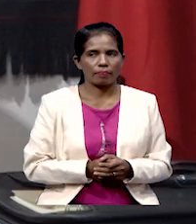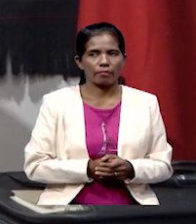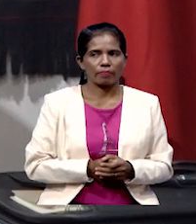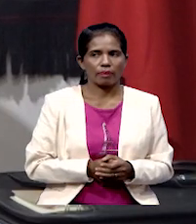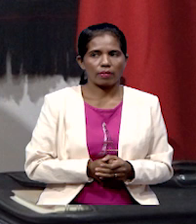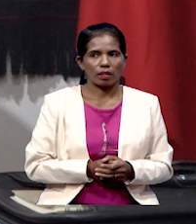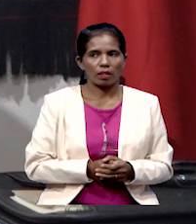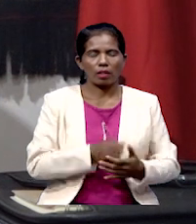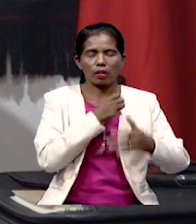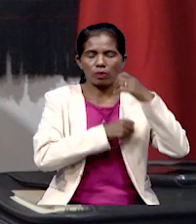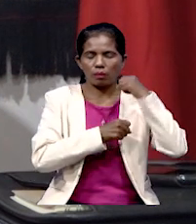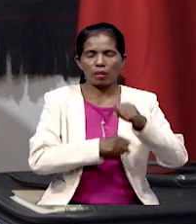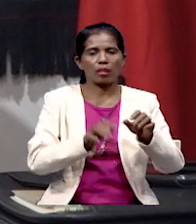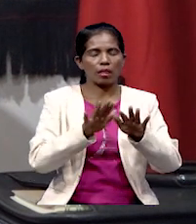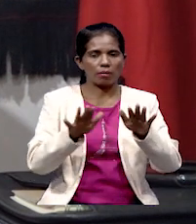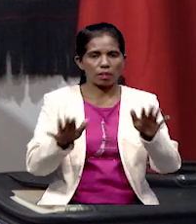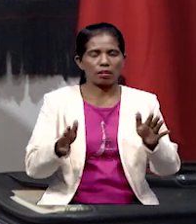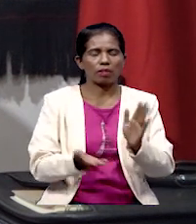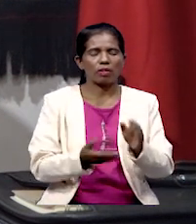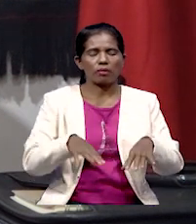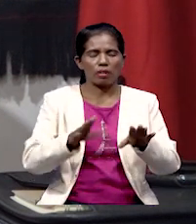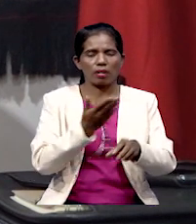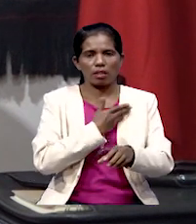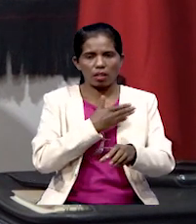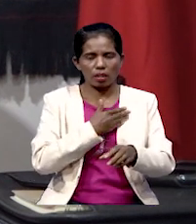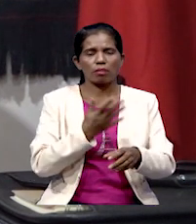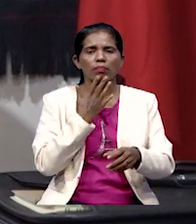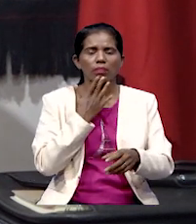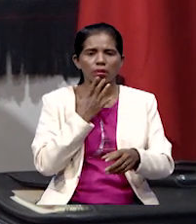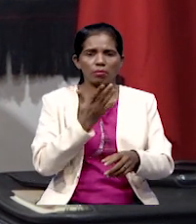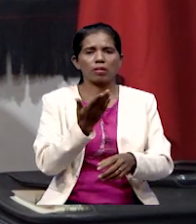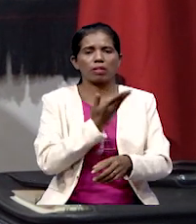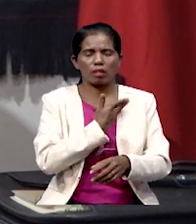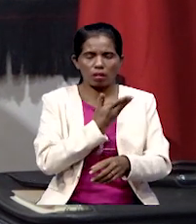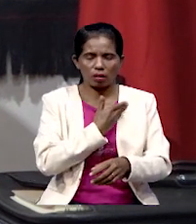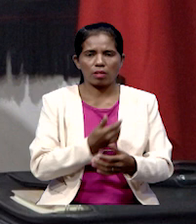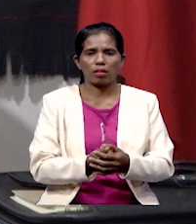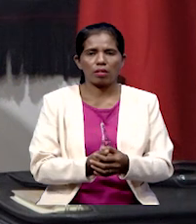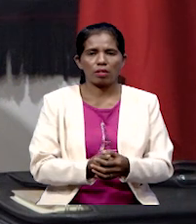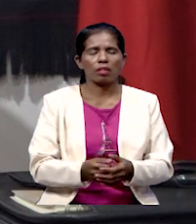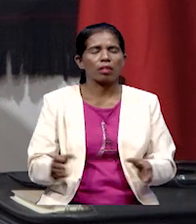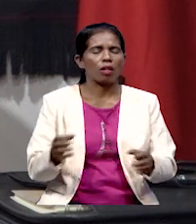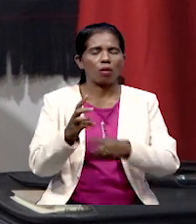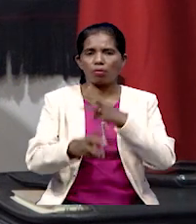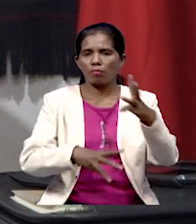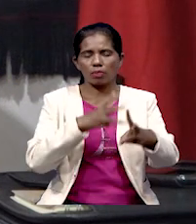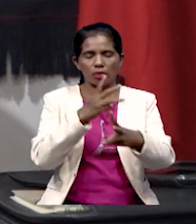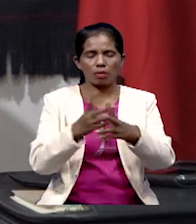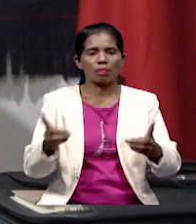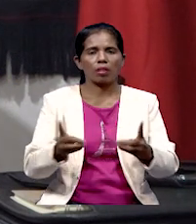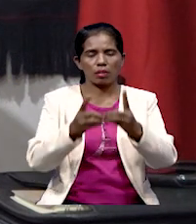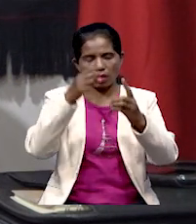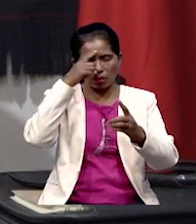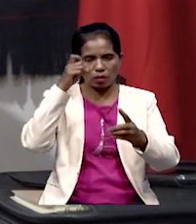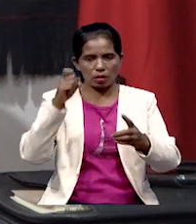susu bem, bela barak ser nem almoça e sai, mas mira, o terceiro não sei sai. Se sai porque não afeta o mundo, toma pela afeta a batamba fundida